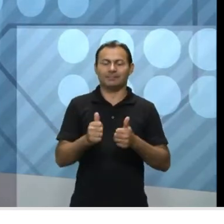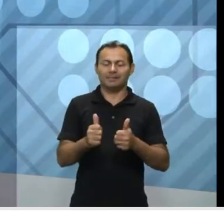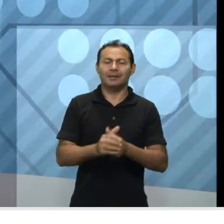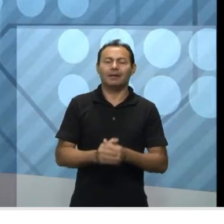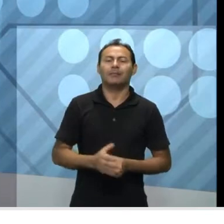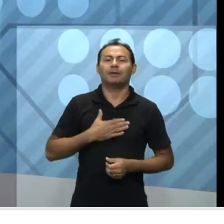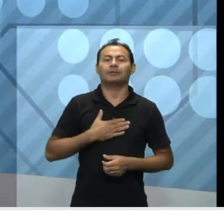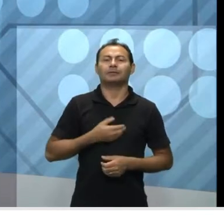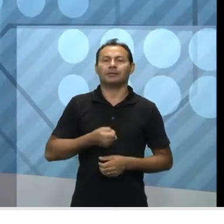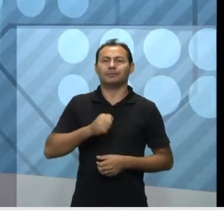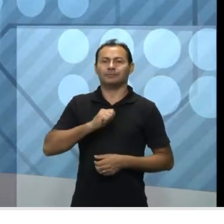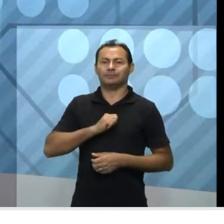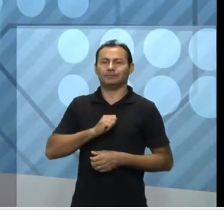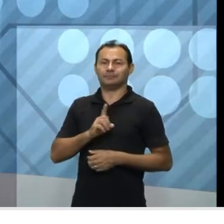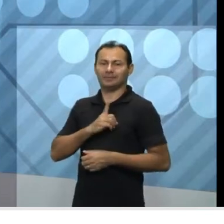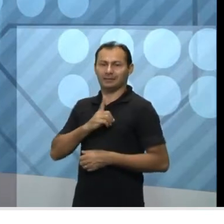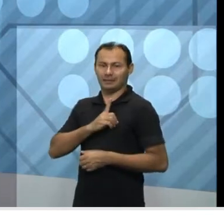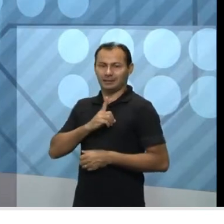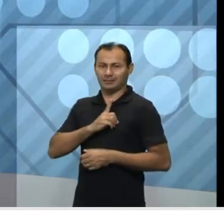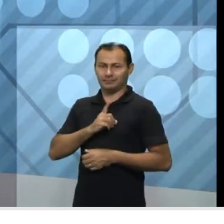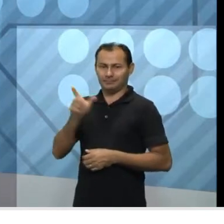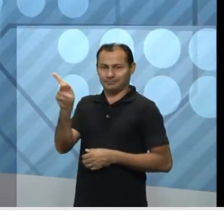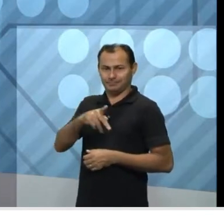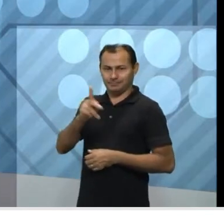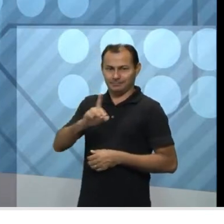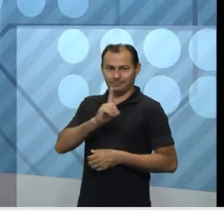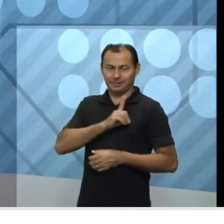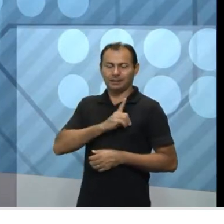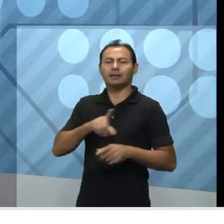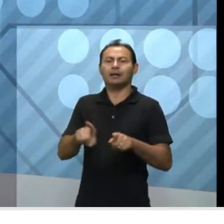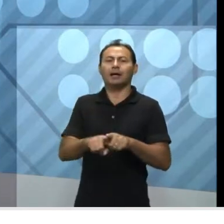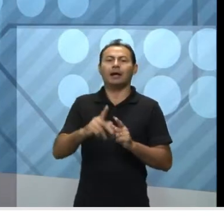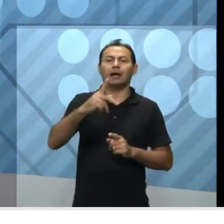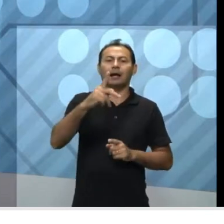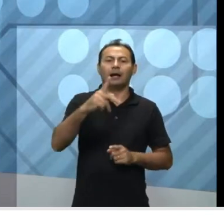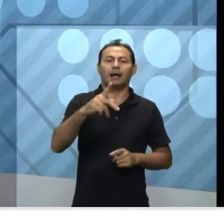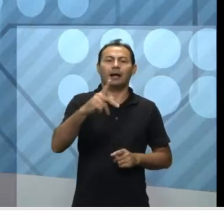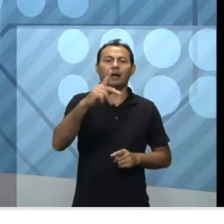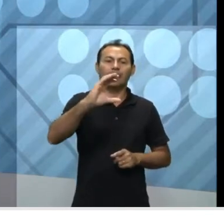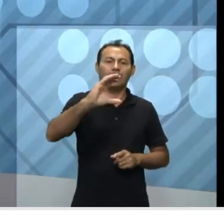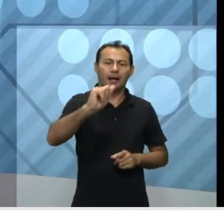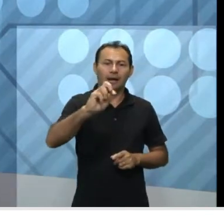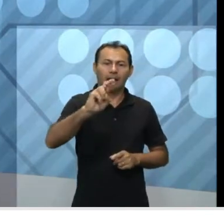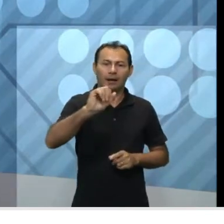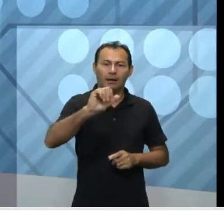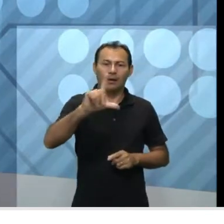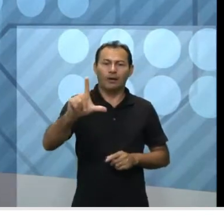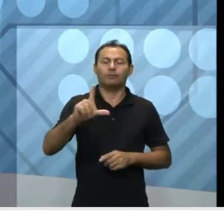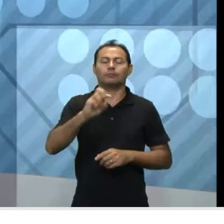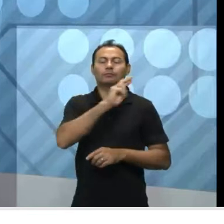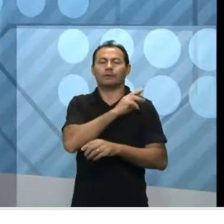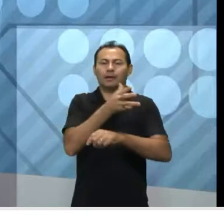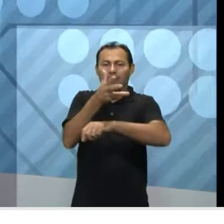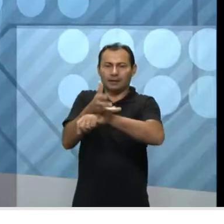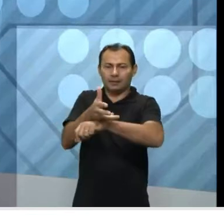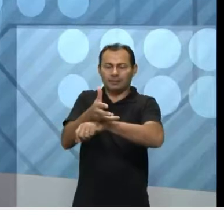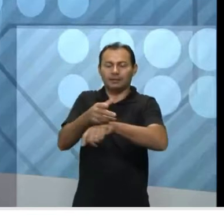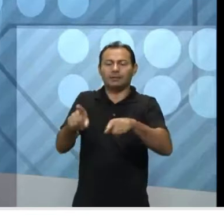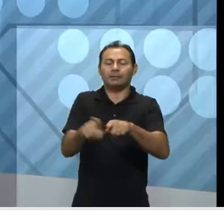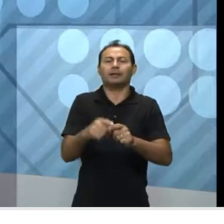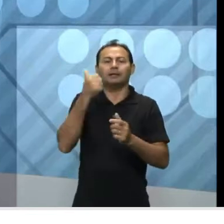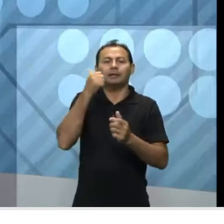Antônio. E o meu sinal é Sandra. E nós temos também a Carol, que está nos auxiliando aqui com a câmera,